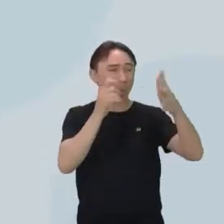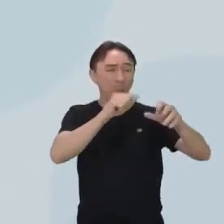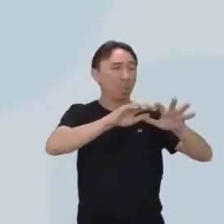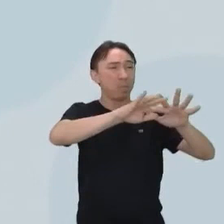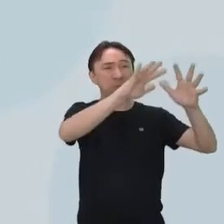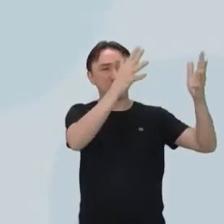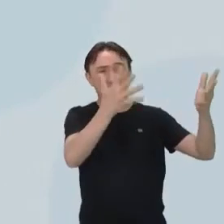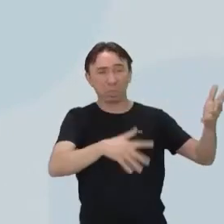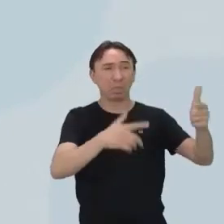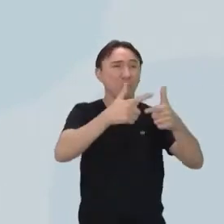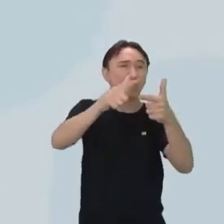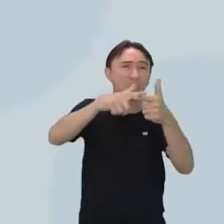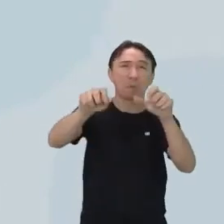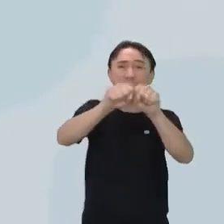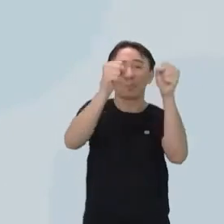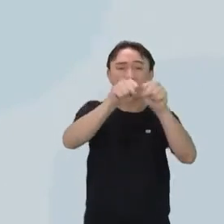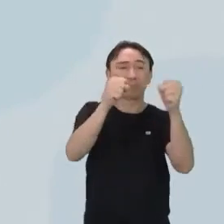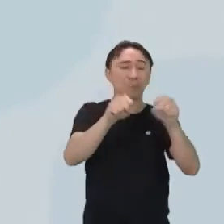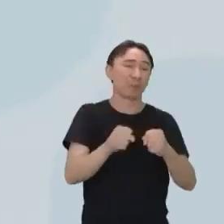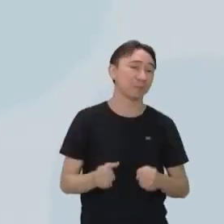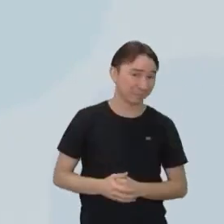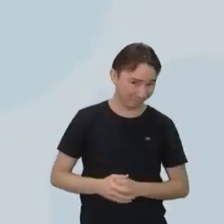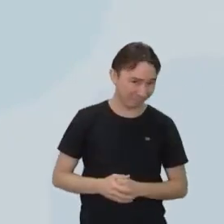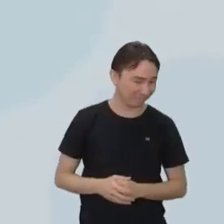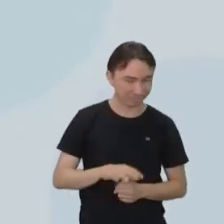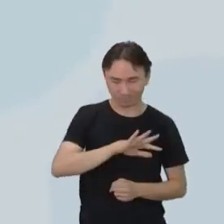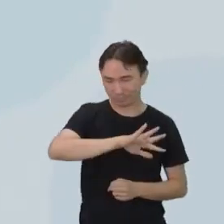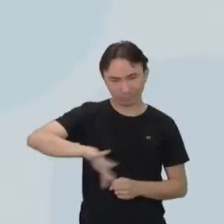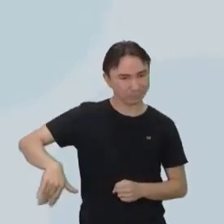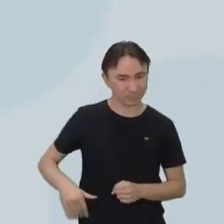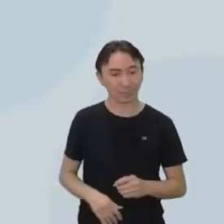negativos ao ambiente. E aí nós temos então a alternativa D,